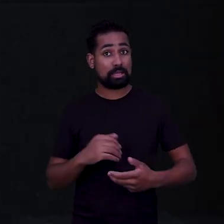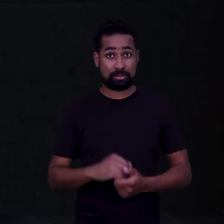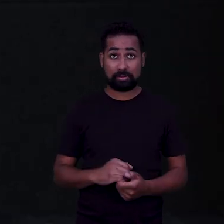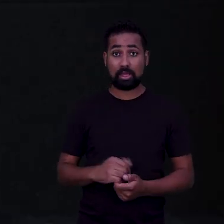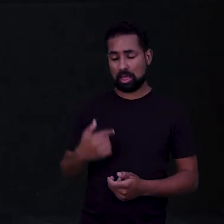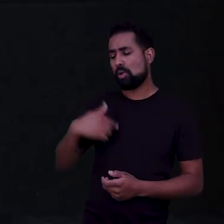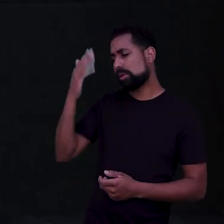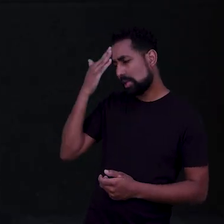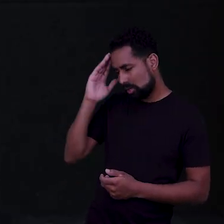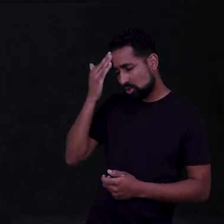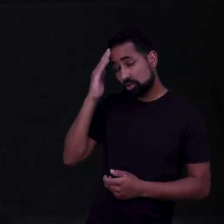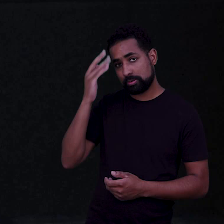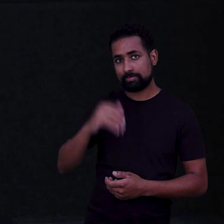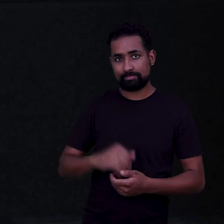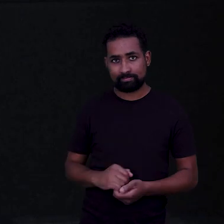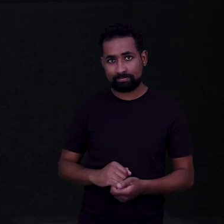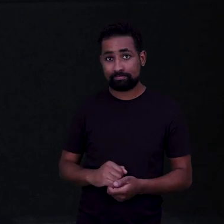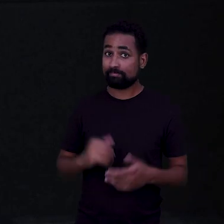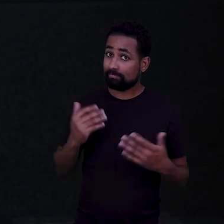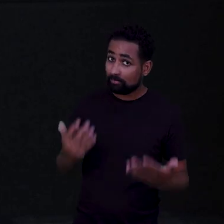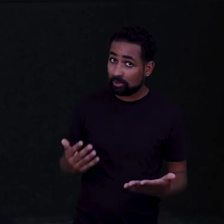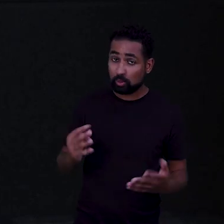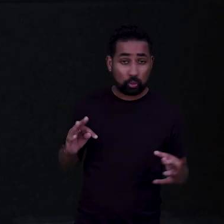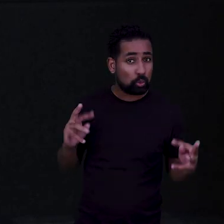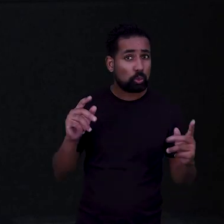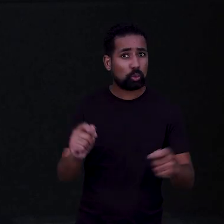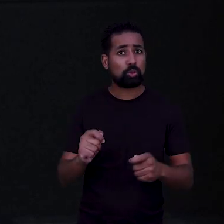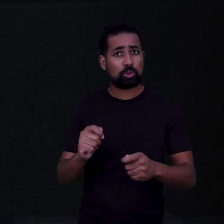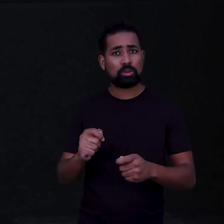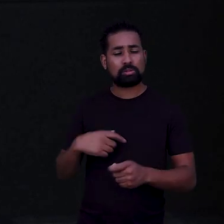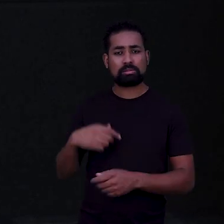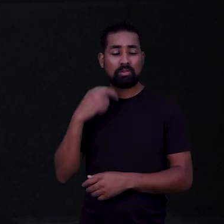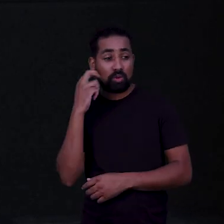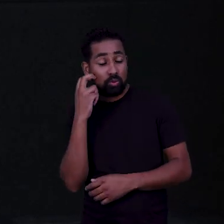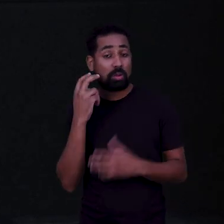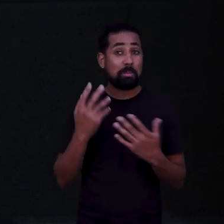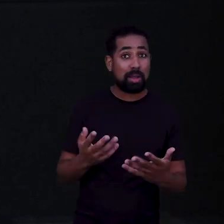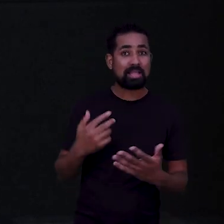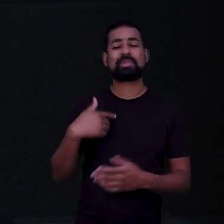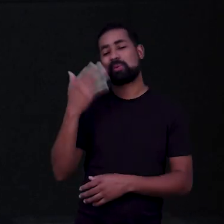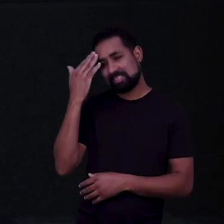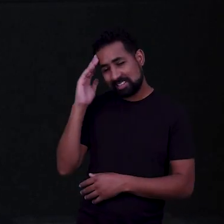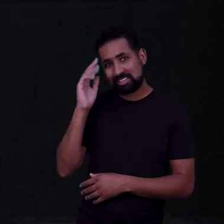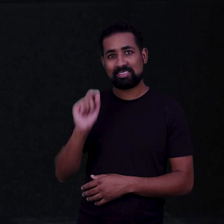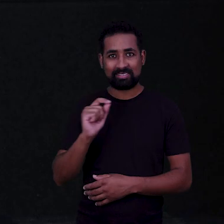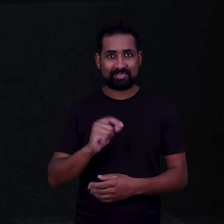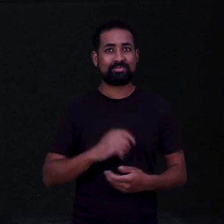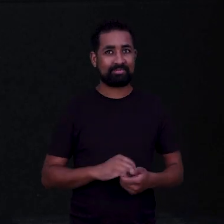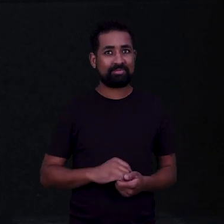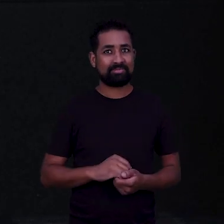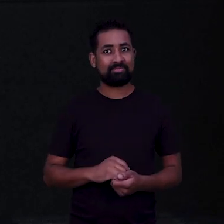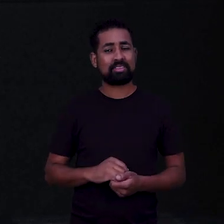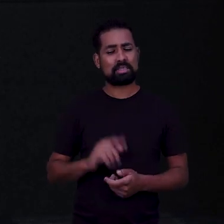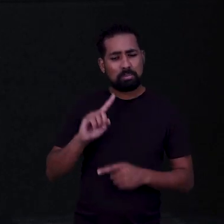E aí eu entendi que todo mundo está te fazendo a mesma coisa. E eu pude estar ali